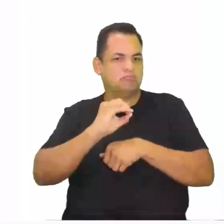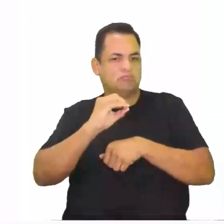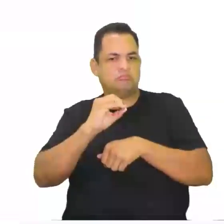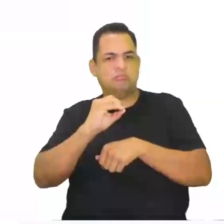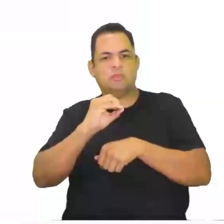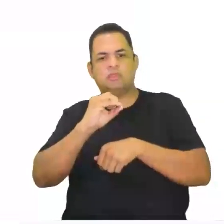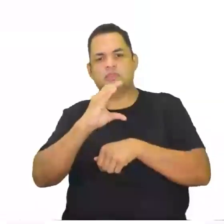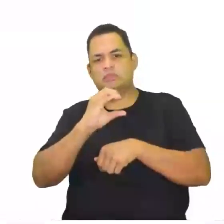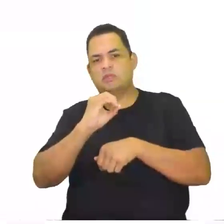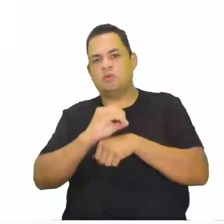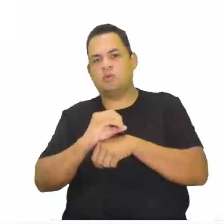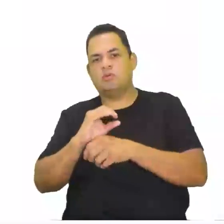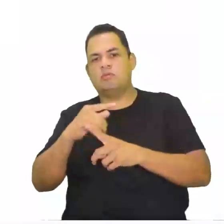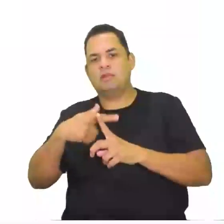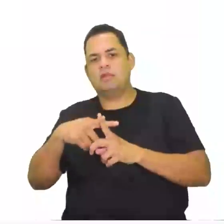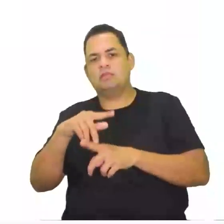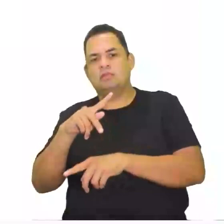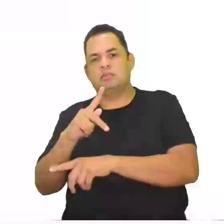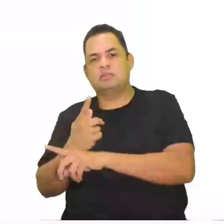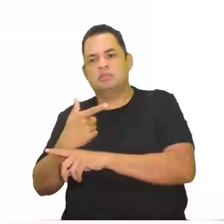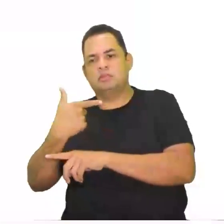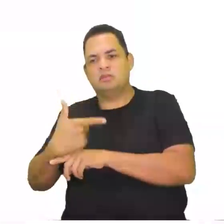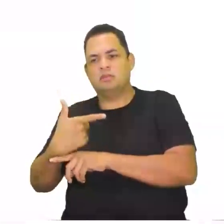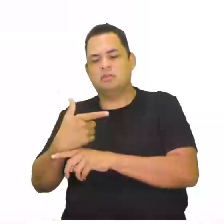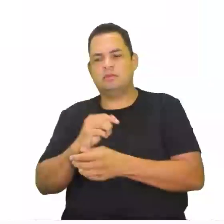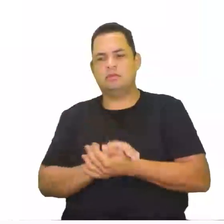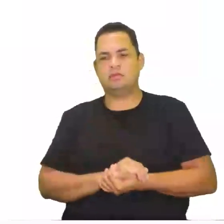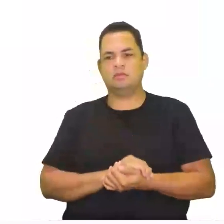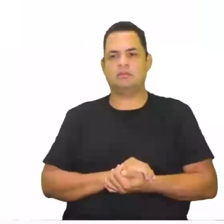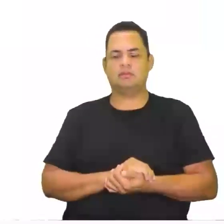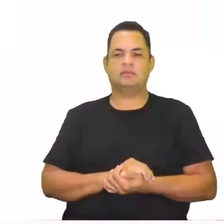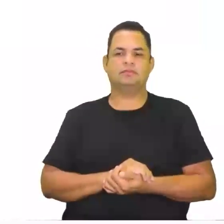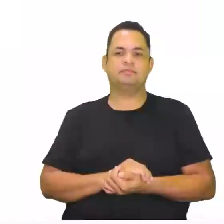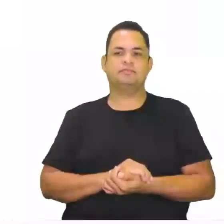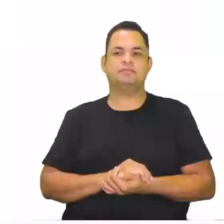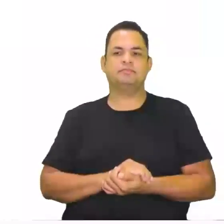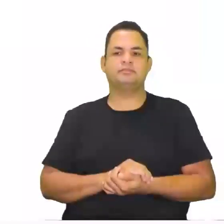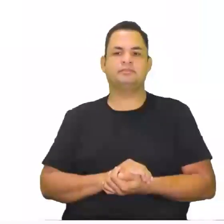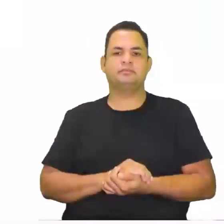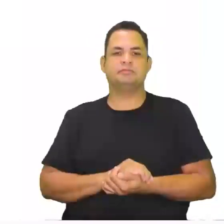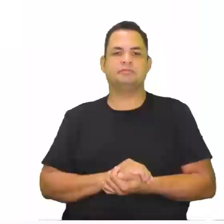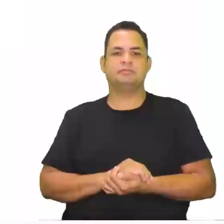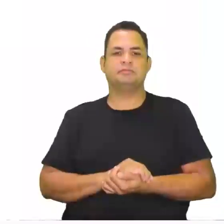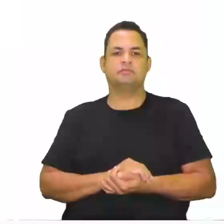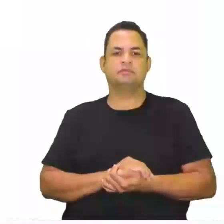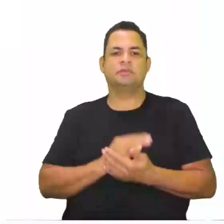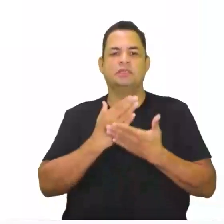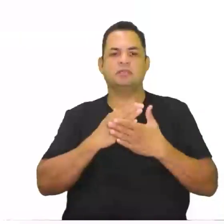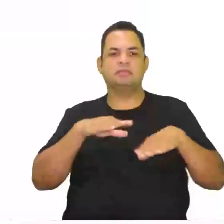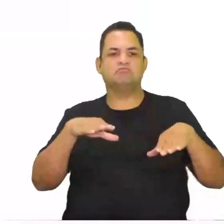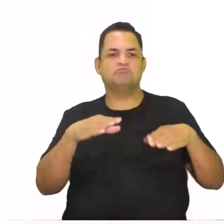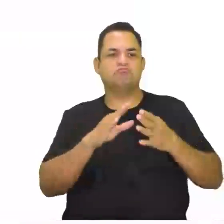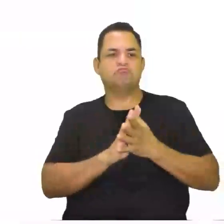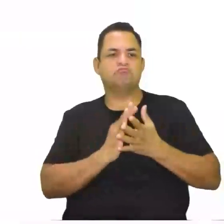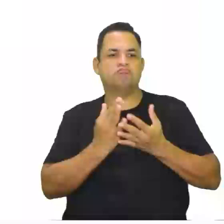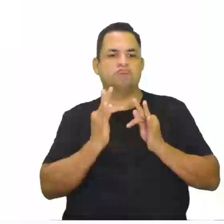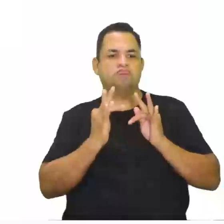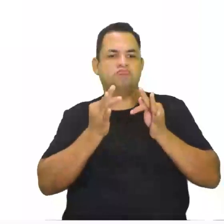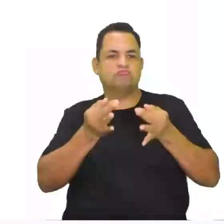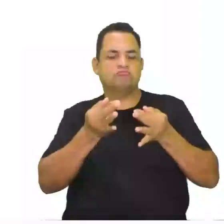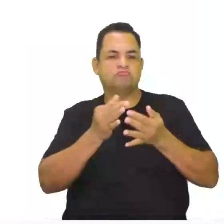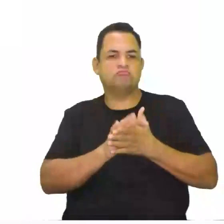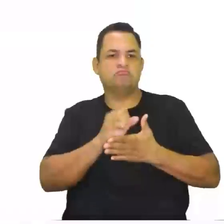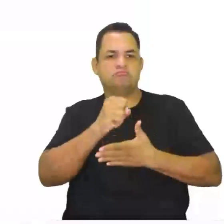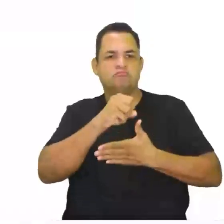gás hidrogênio, que são menos poluentes que o dióxido de enxofre. E aí a gente encerra bonitinho